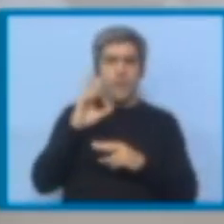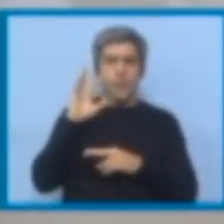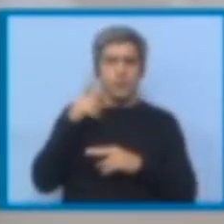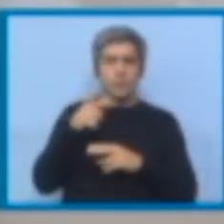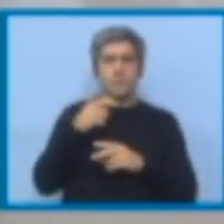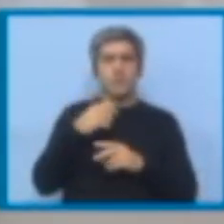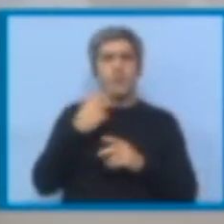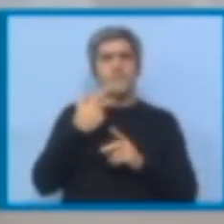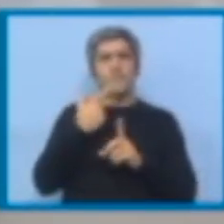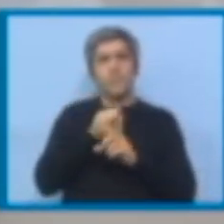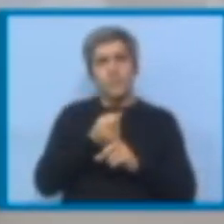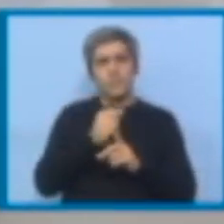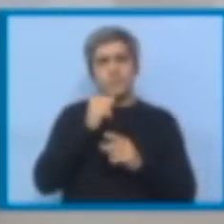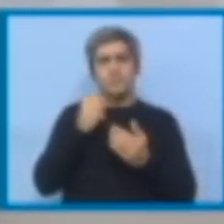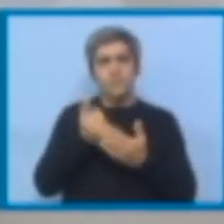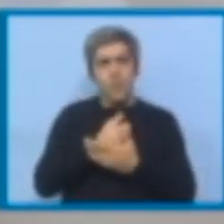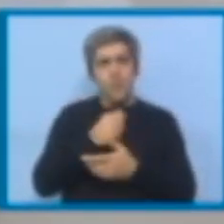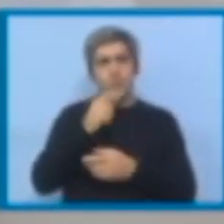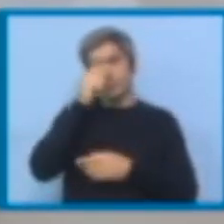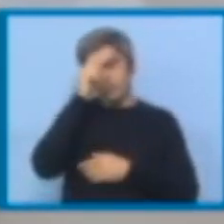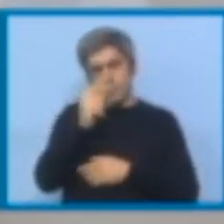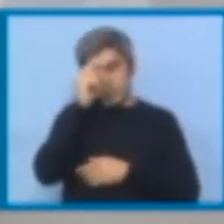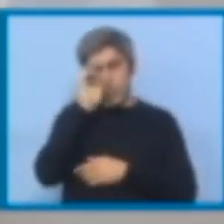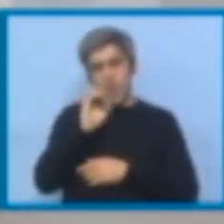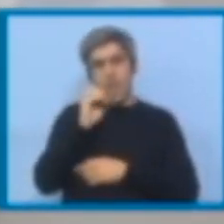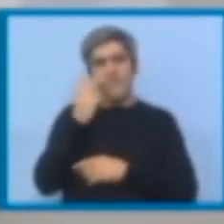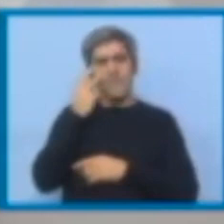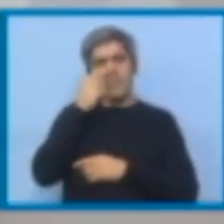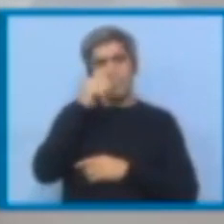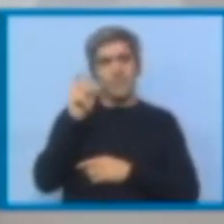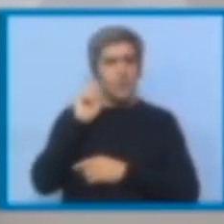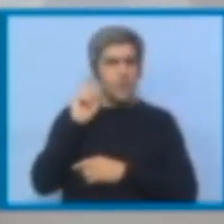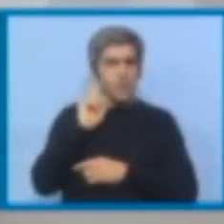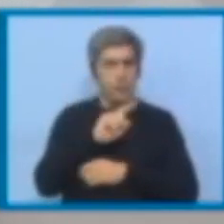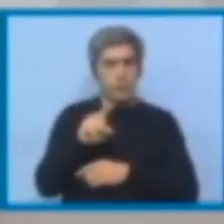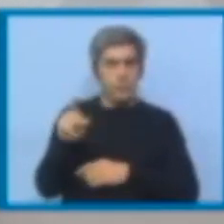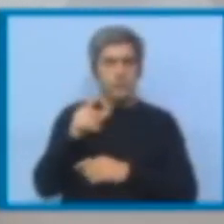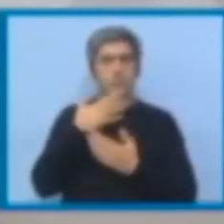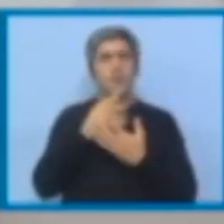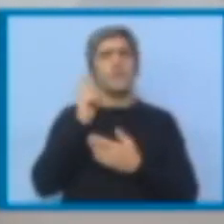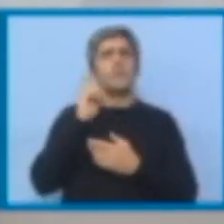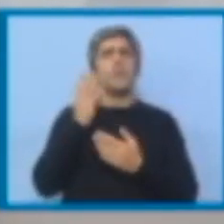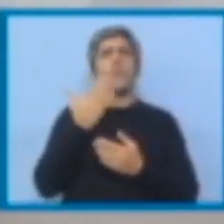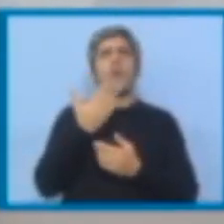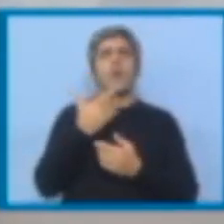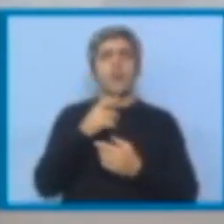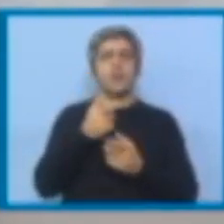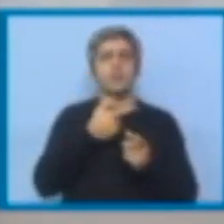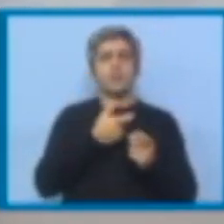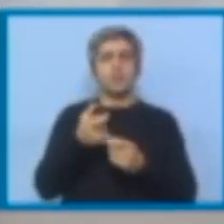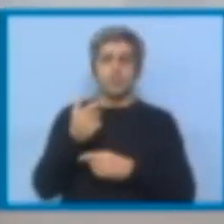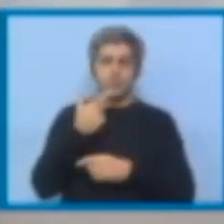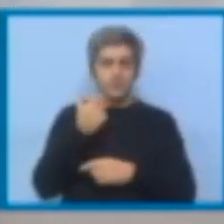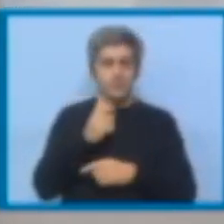a violência, que a morte, que o desrespeito pelo valor da vida seja desvalorizado quando são ou não são